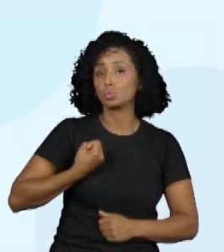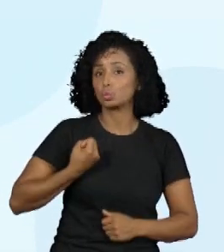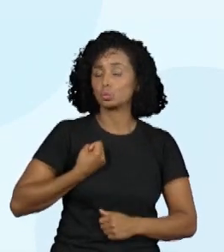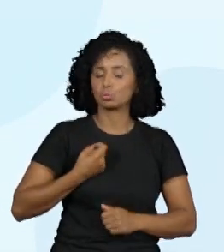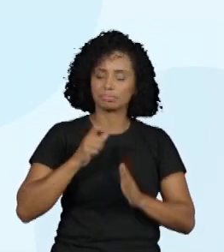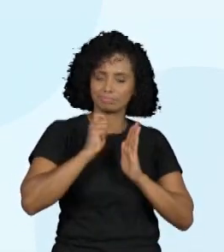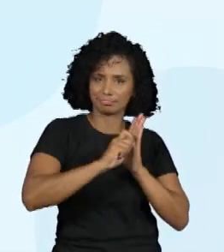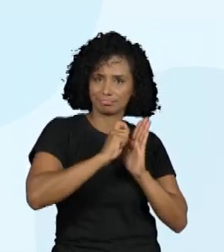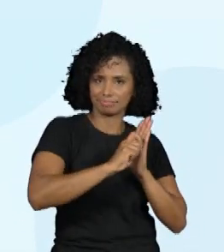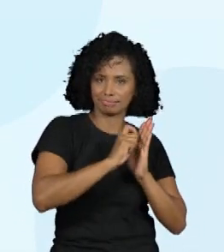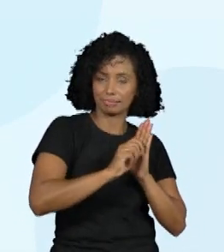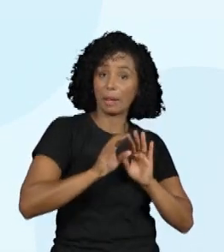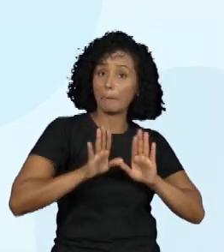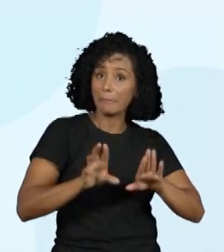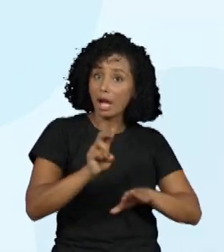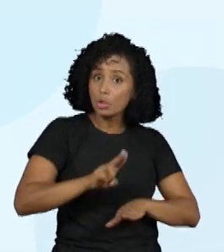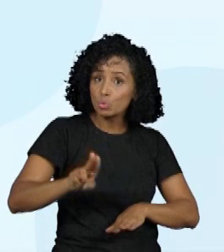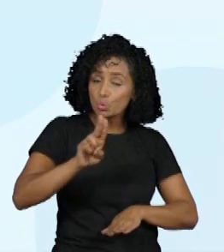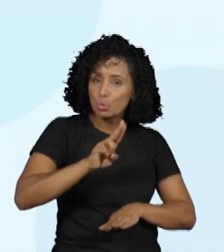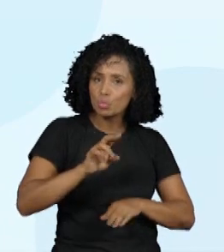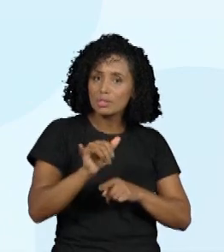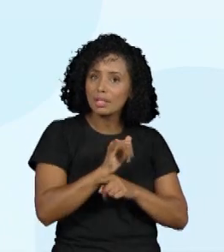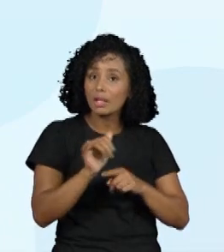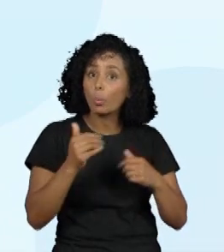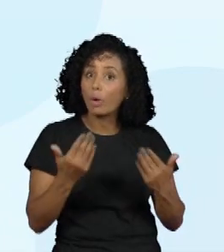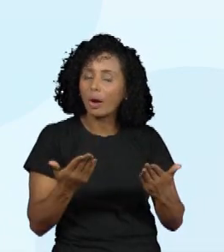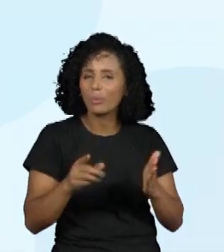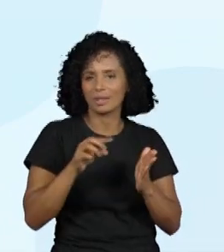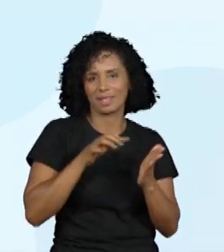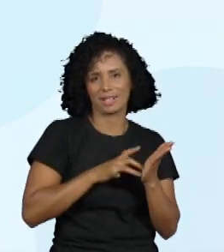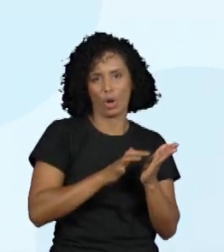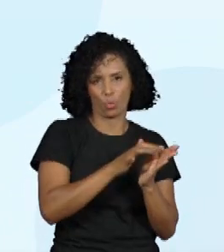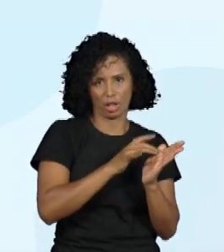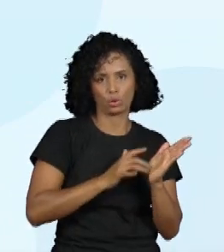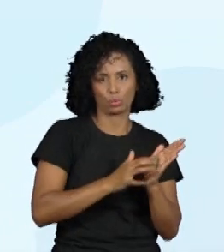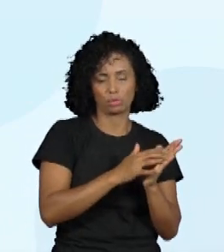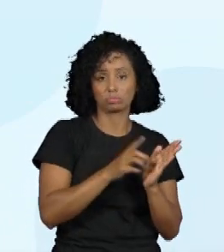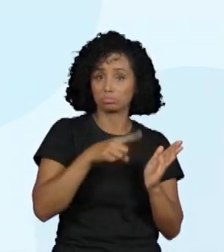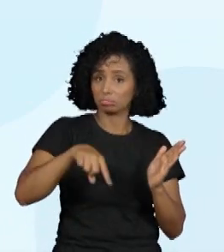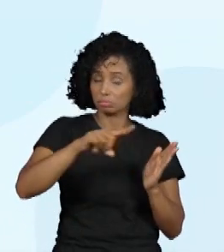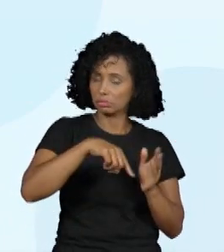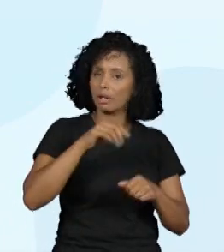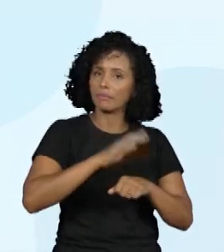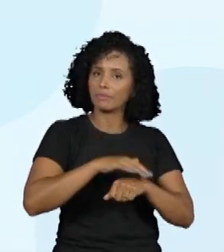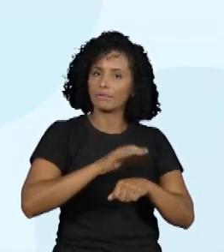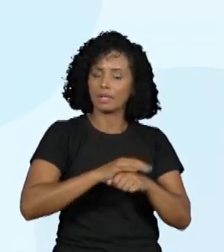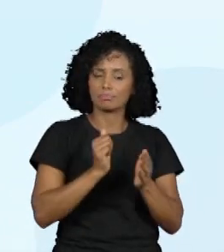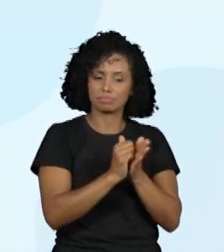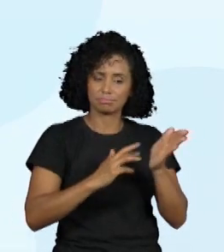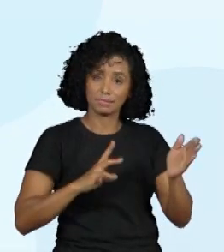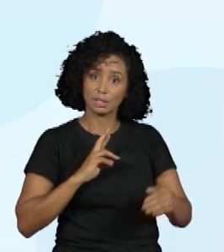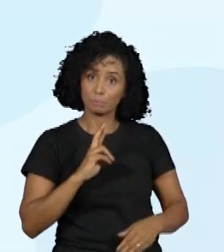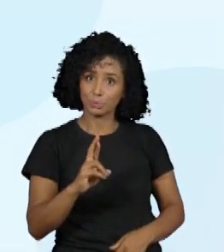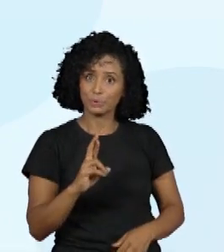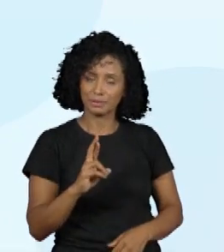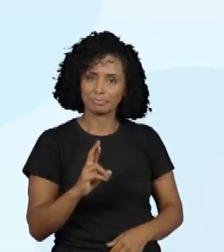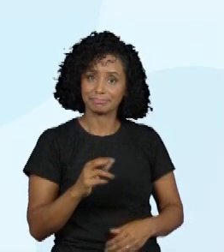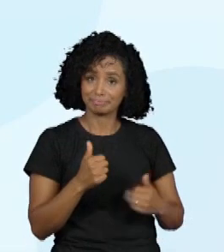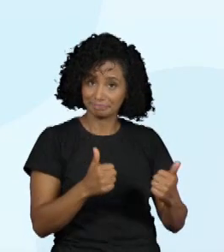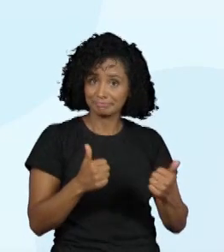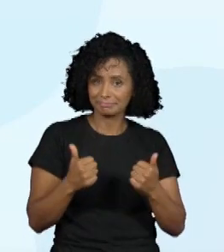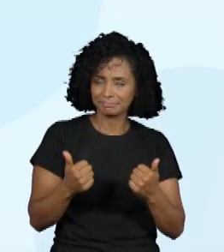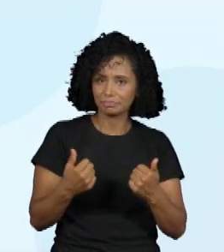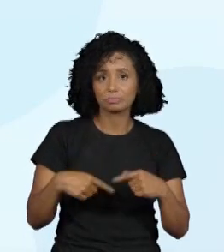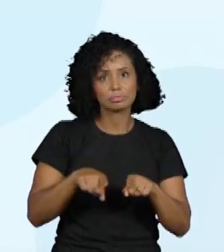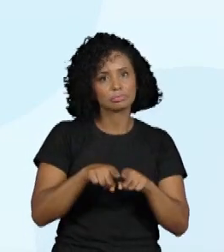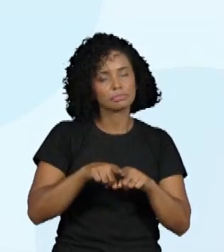da calculadora. Fiquem ligadinhos, façam as tarefas no aplicativo e até breve. Não esqueçam